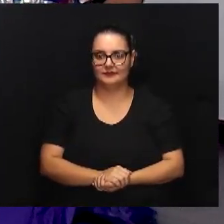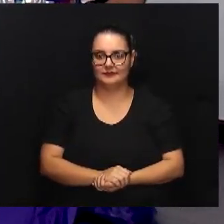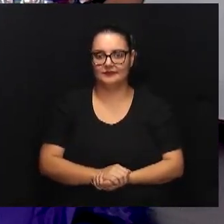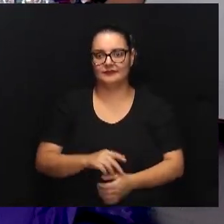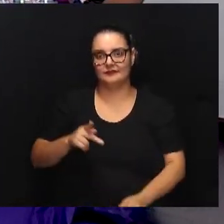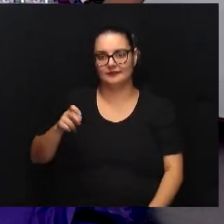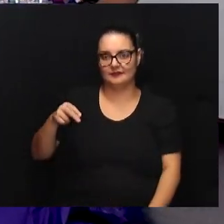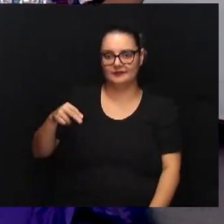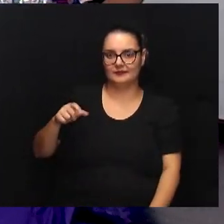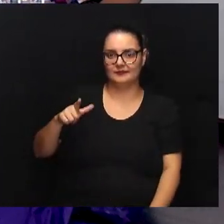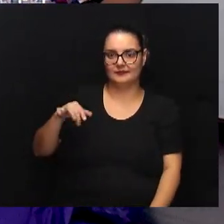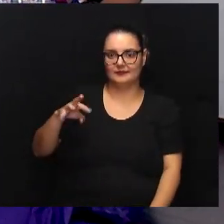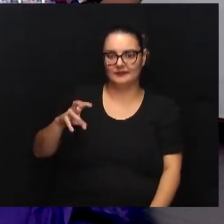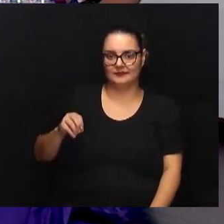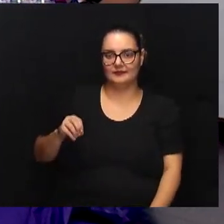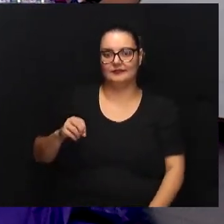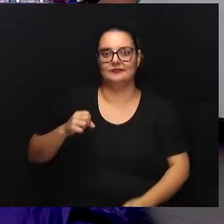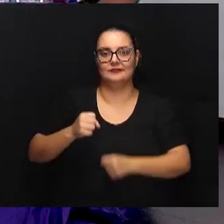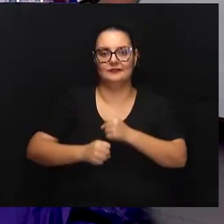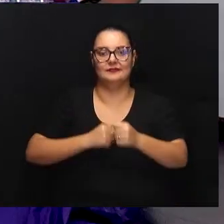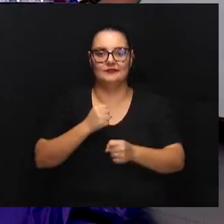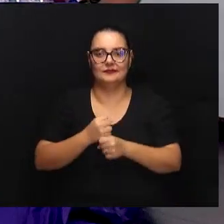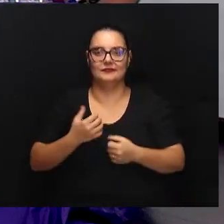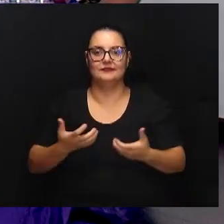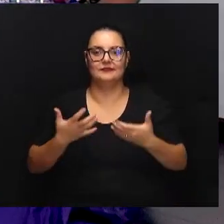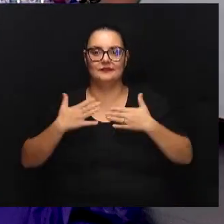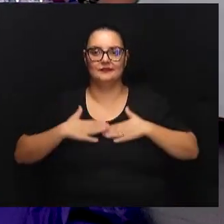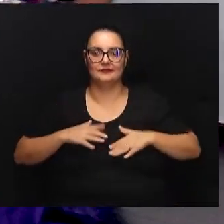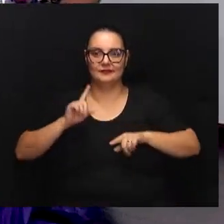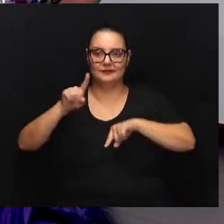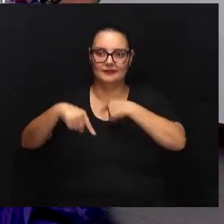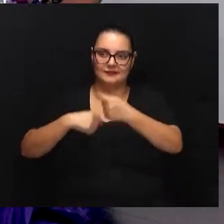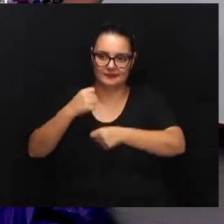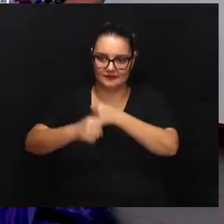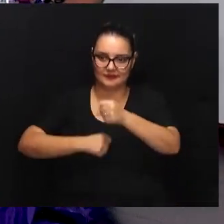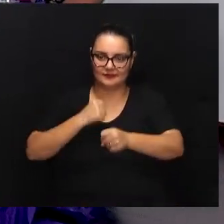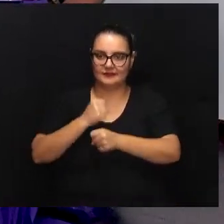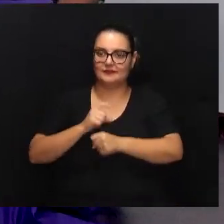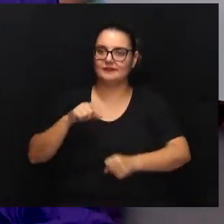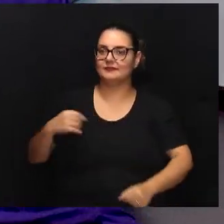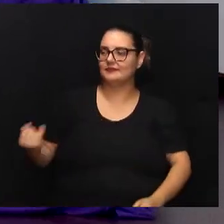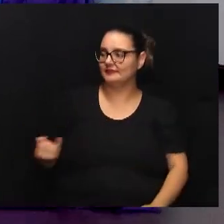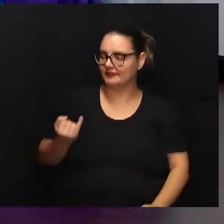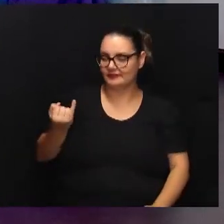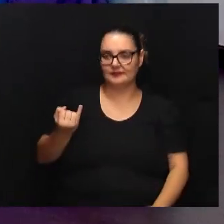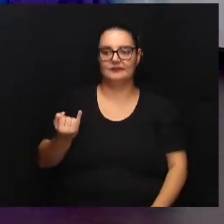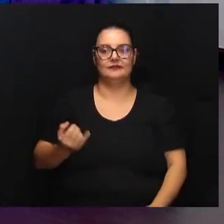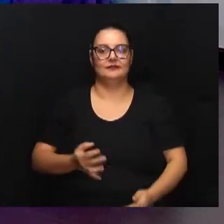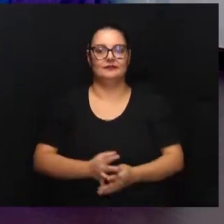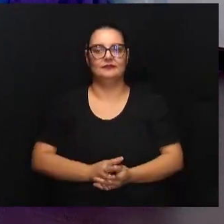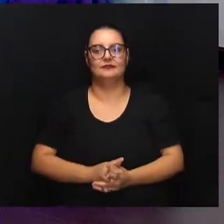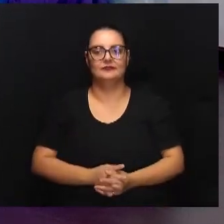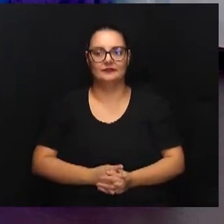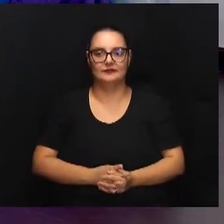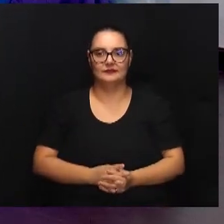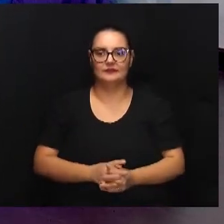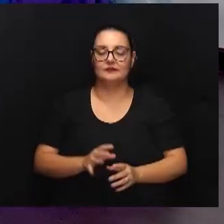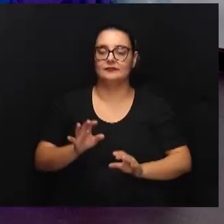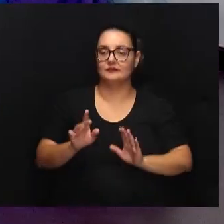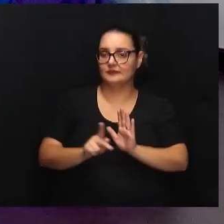Pretendo que seja meu penúltimo ano. Quero descansar a partir do ano que vem. Mas é importantíssimo,